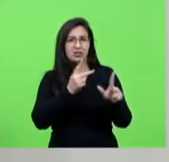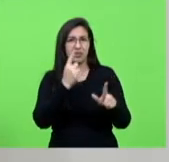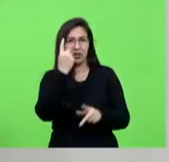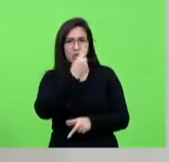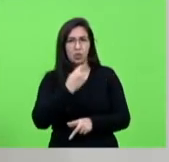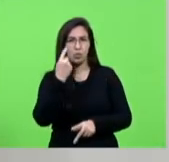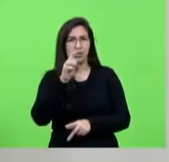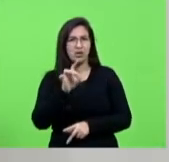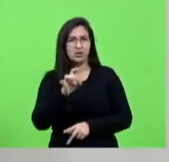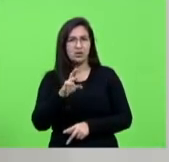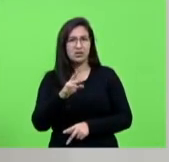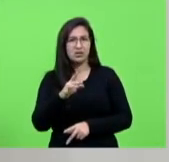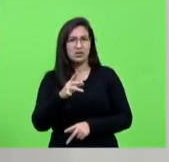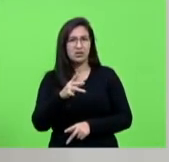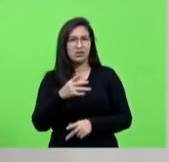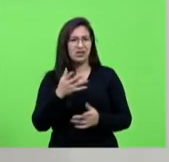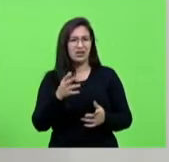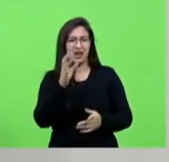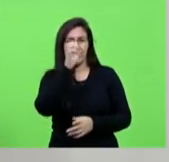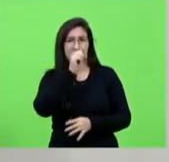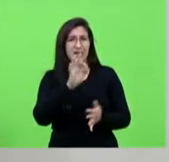aprende nada. Ainda